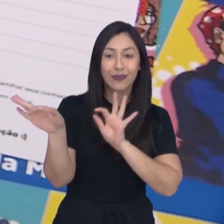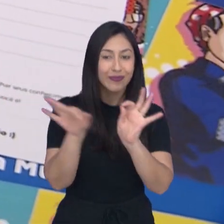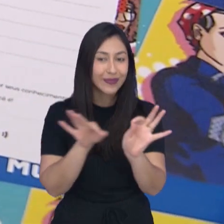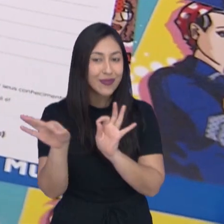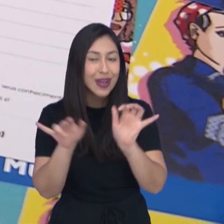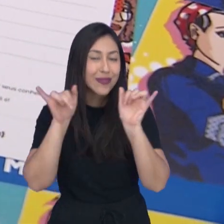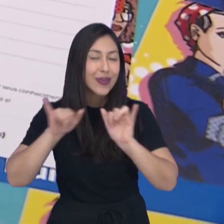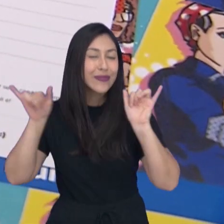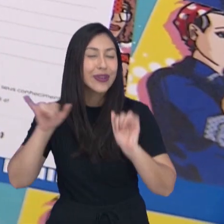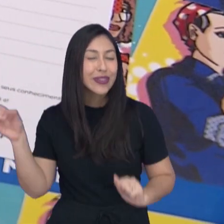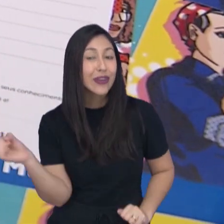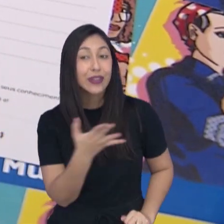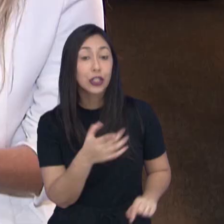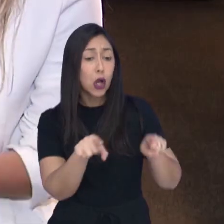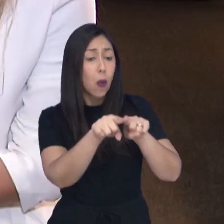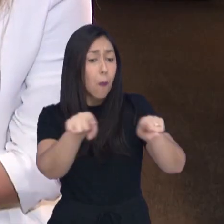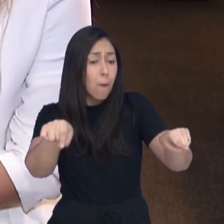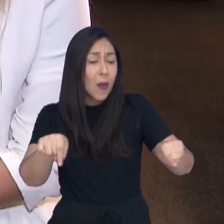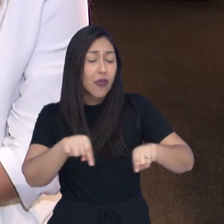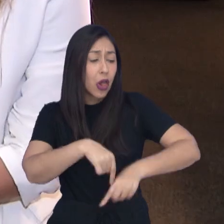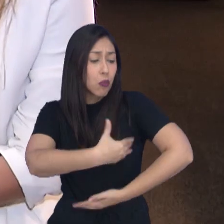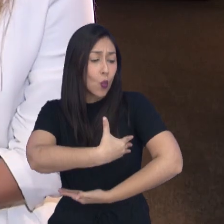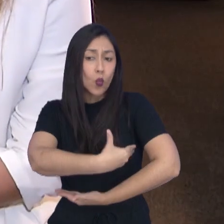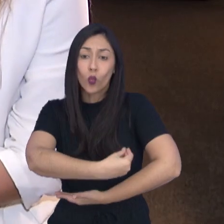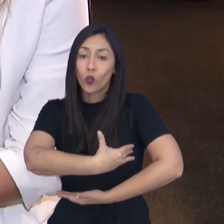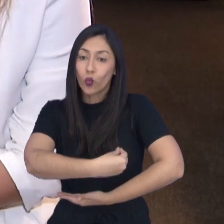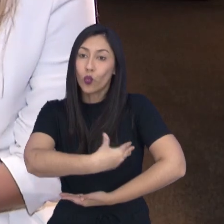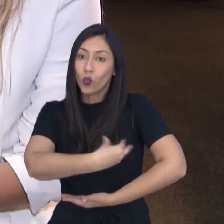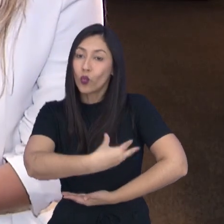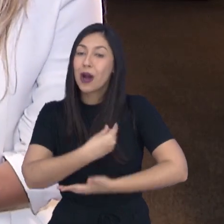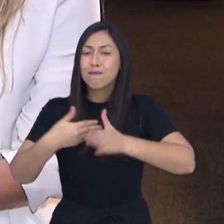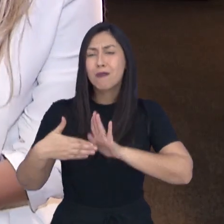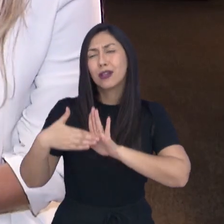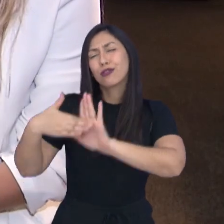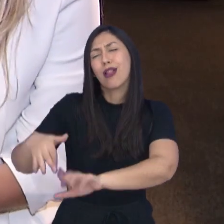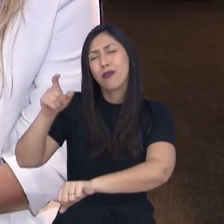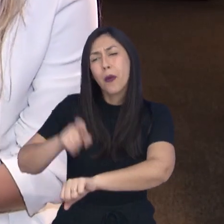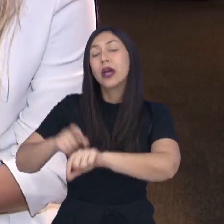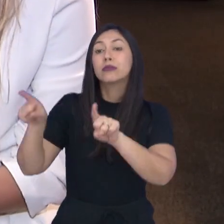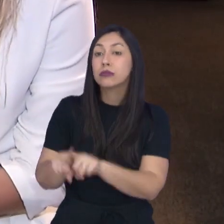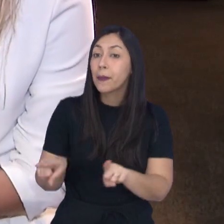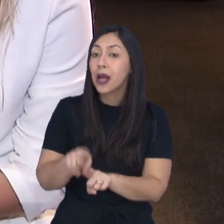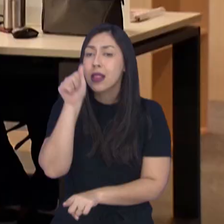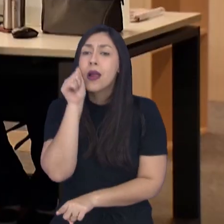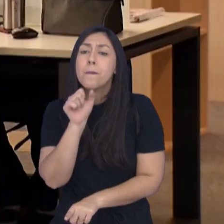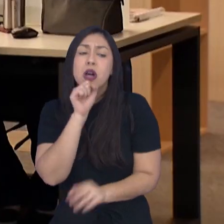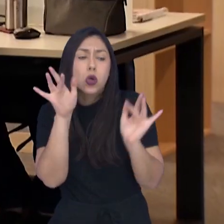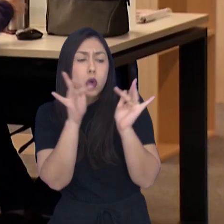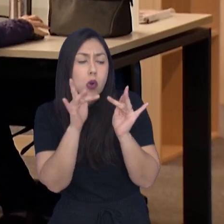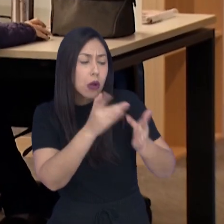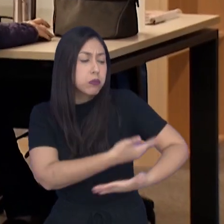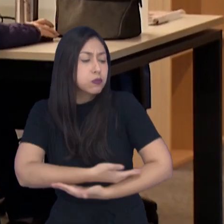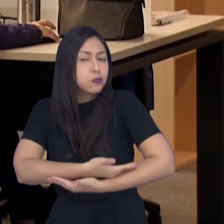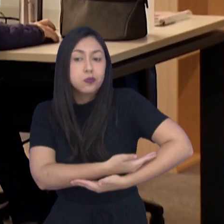bem recente, que é uma sala de aleitamento aqui, né? Então, favorecendo esse momento também e para manter esse vínculo da mãe com o bebê. A gente tem a